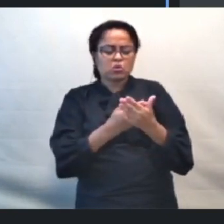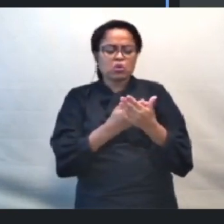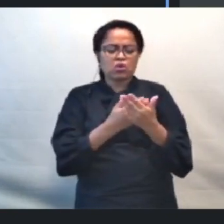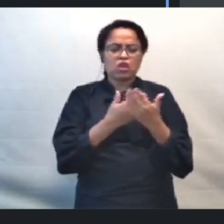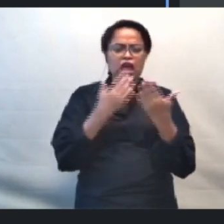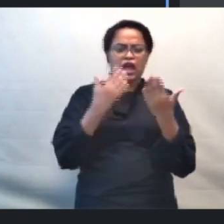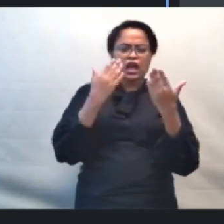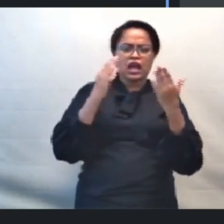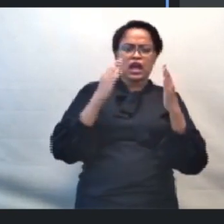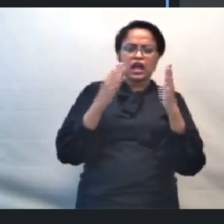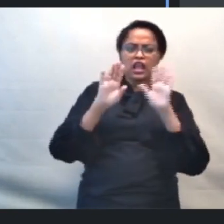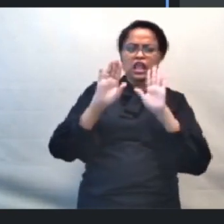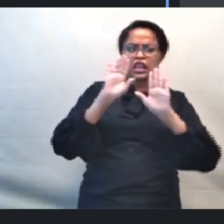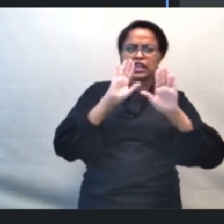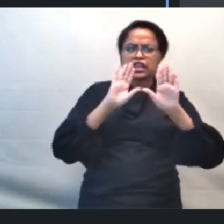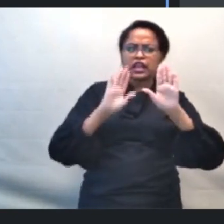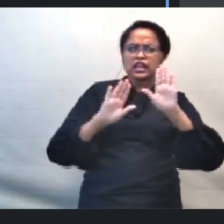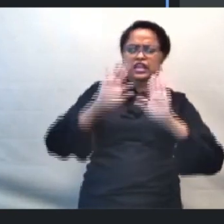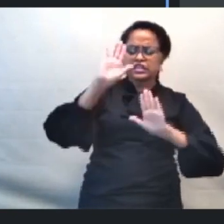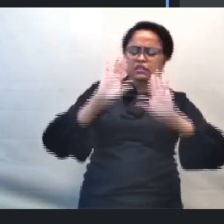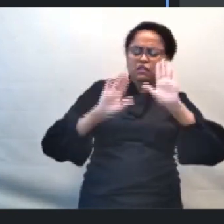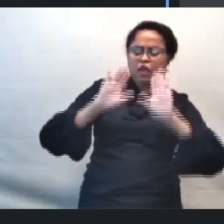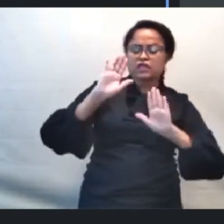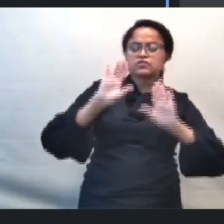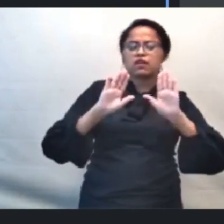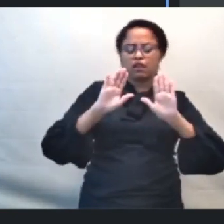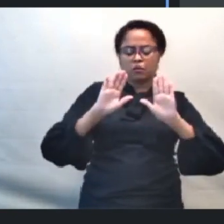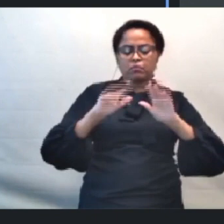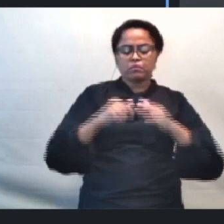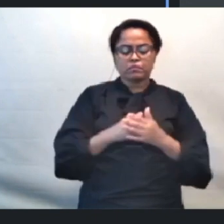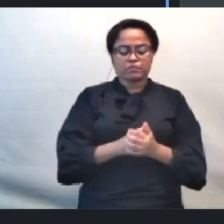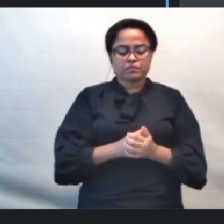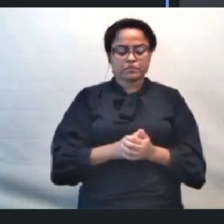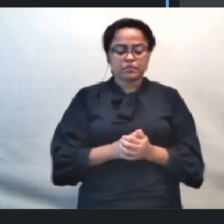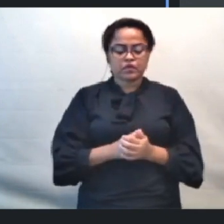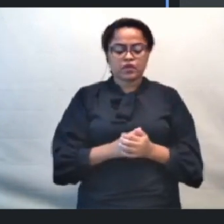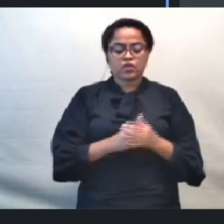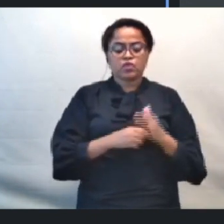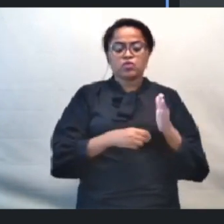outros estados. Seria essa informação do orçamento participativo.